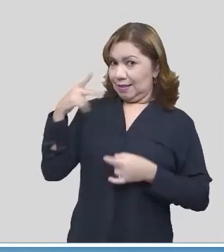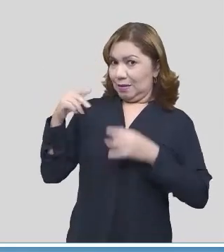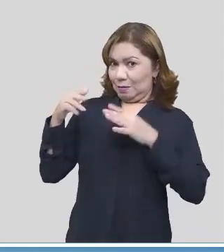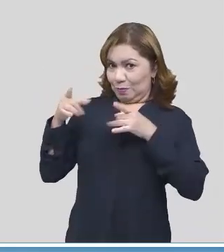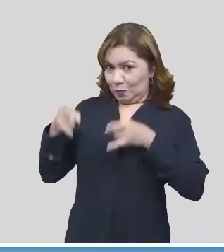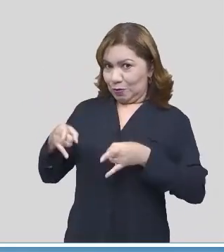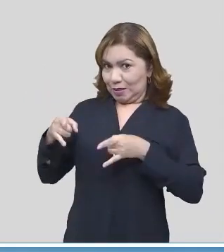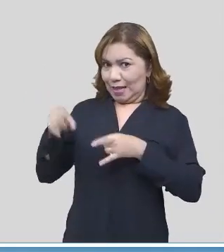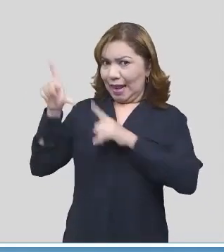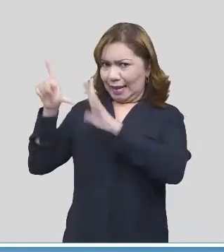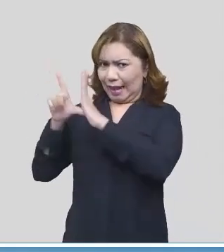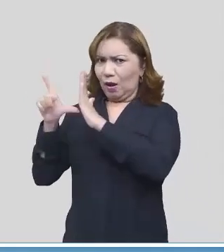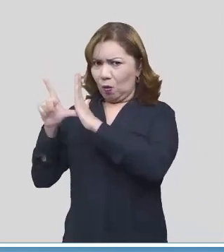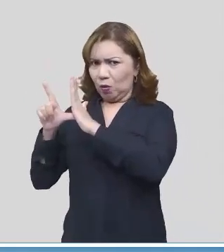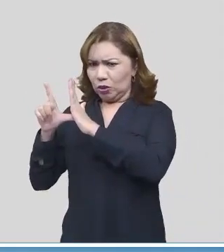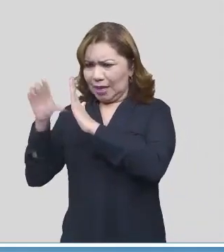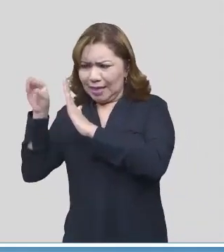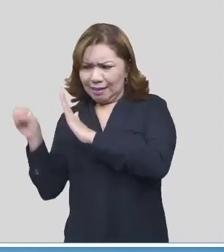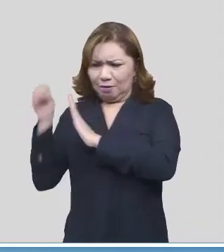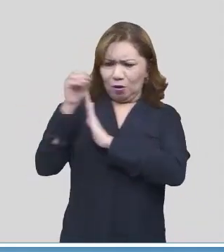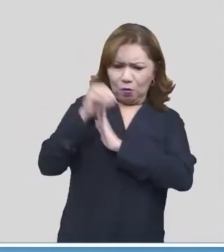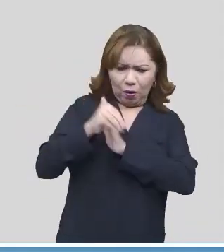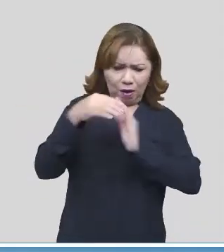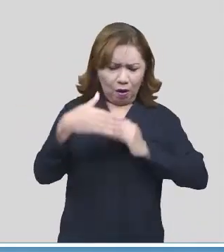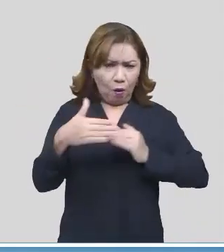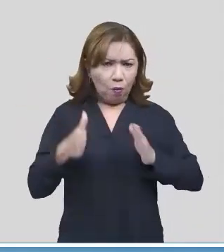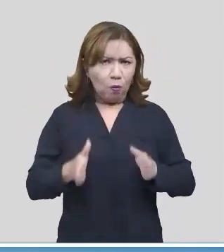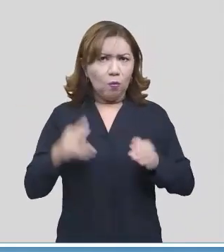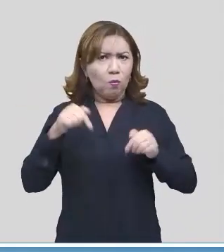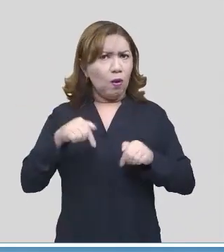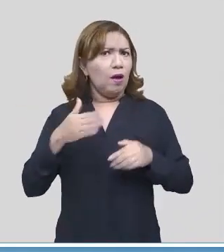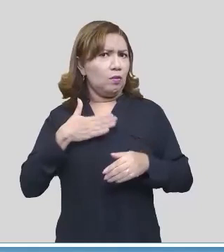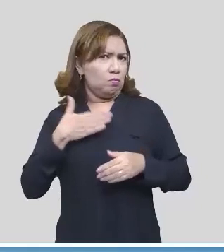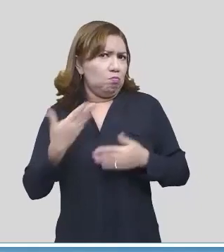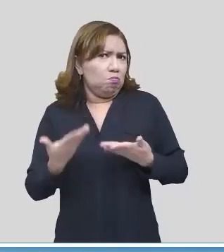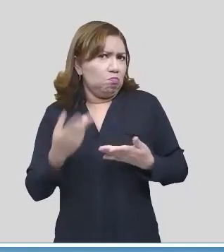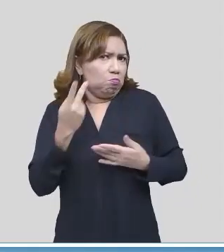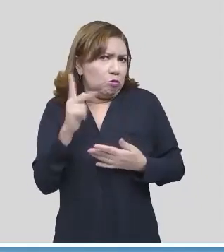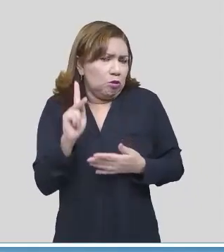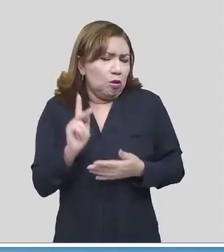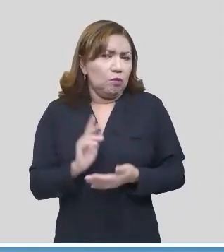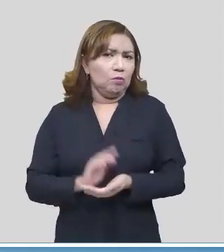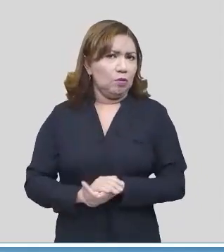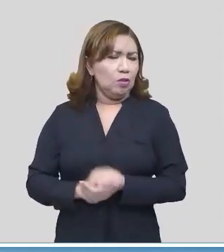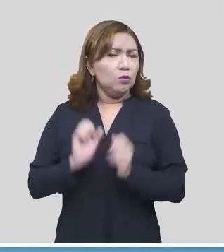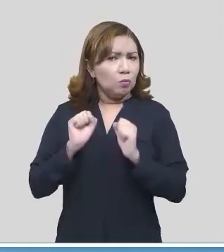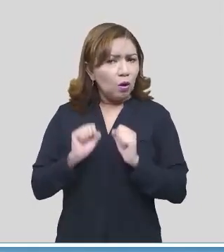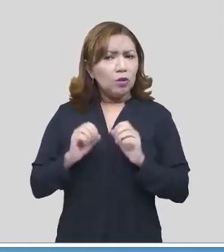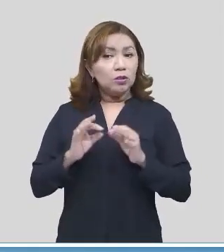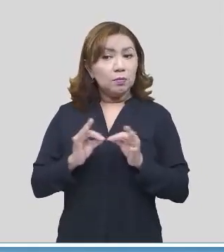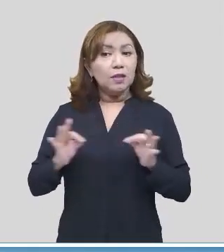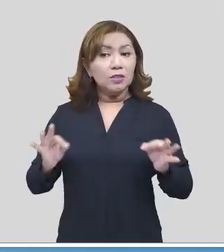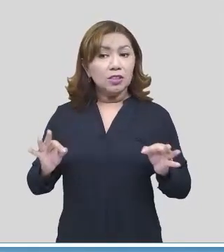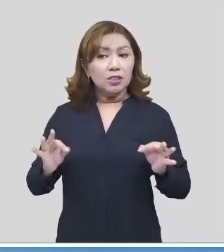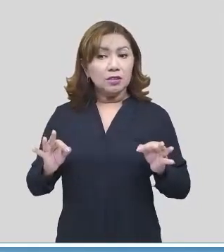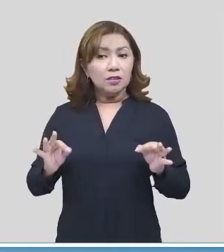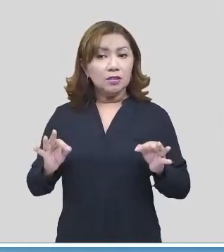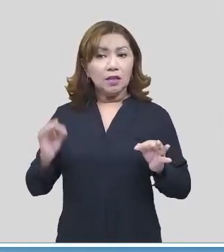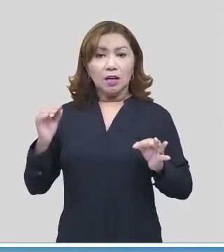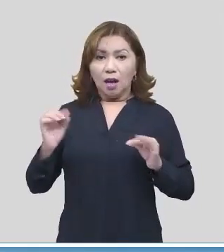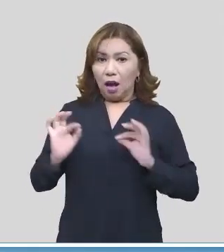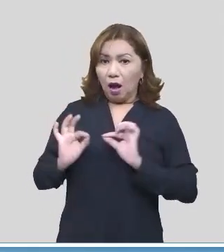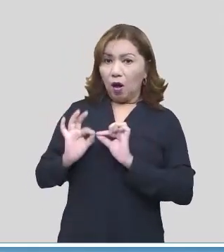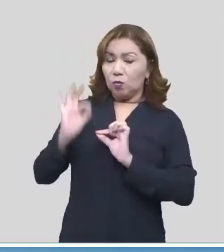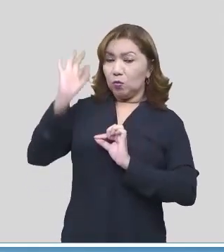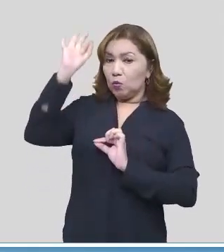é possível caber nesse quarto, no seu quarto. Podemos medir a altura da